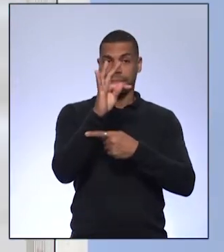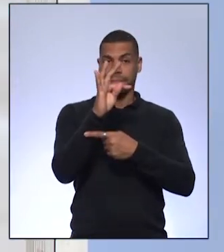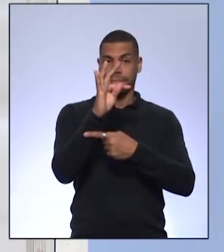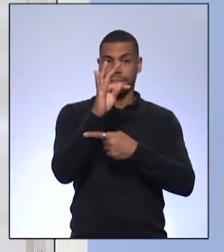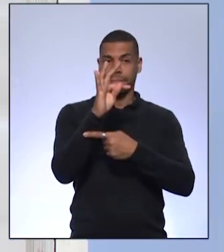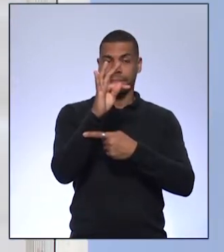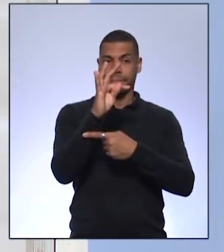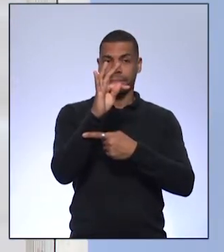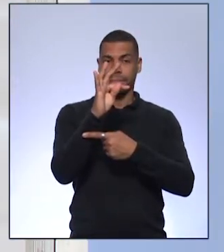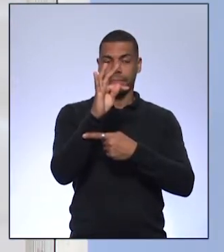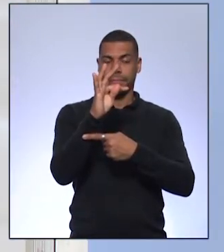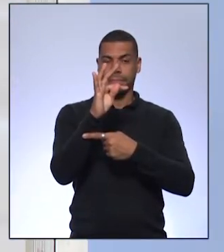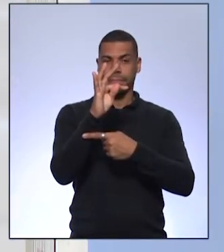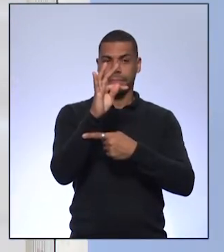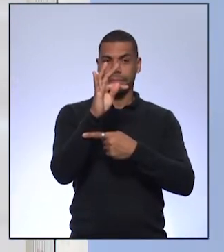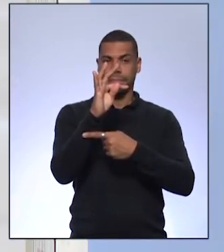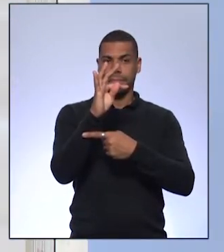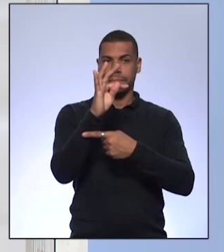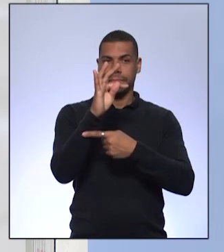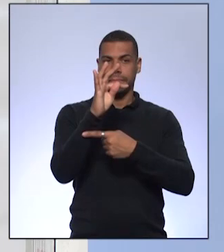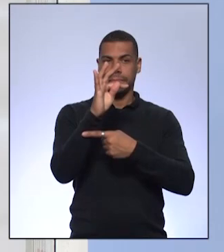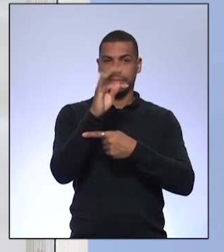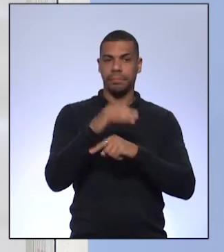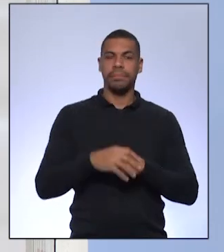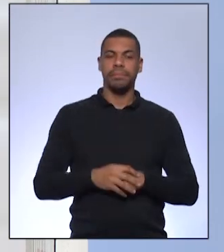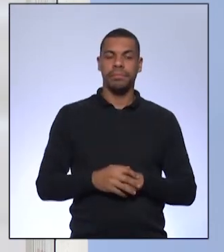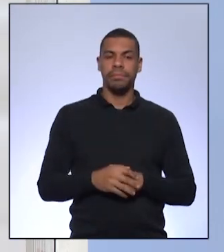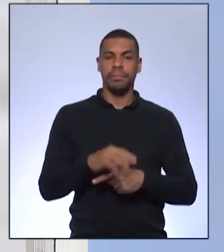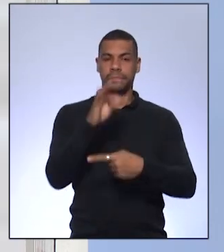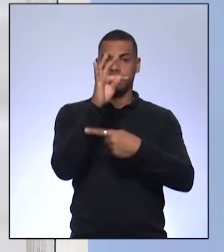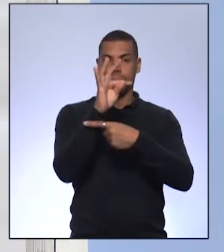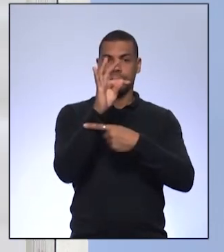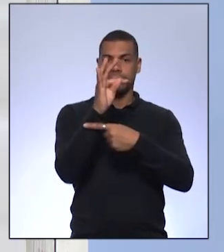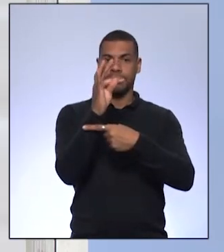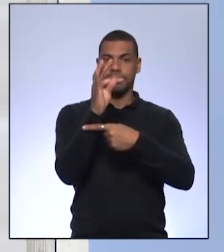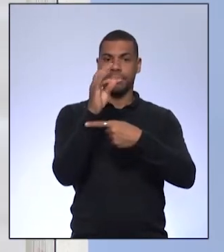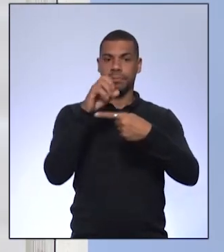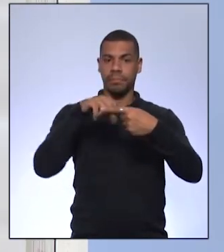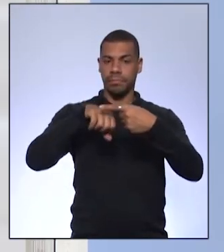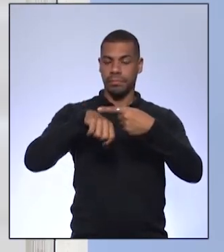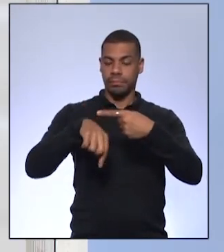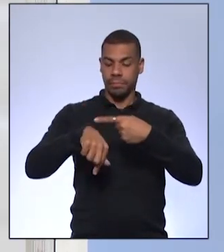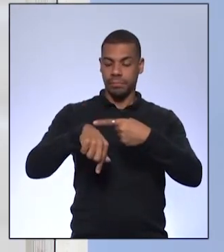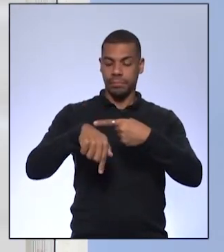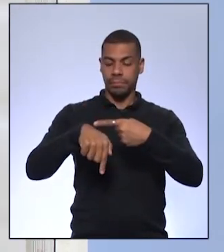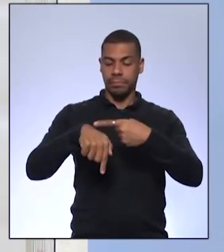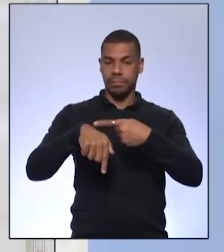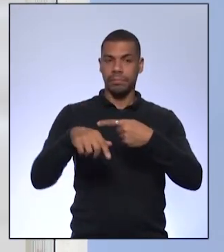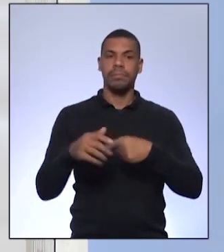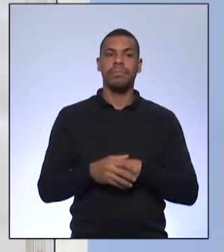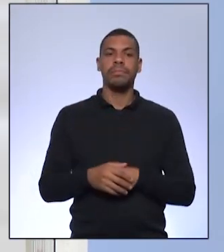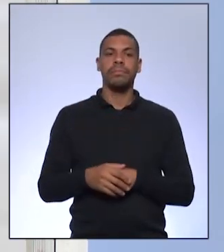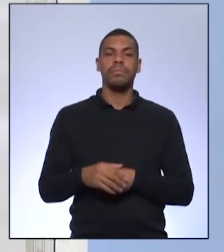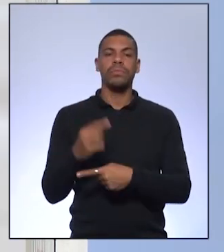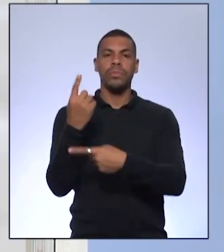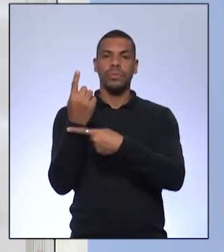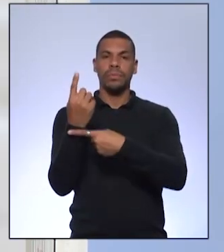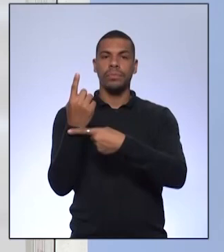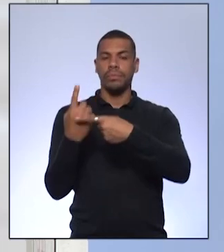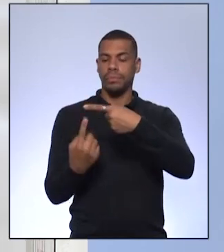aqui. É o contrário, né? Tudo bem? T está para quê? Assim como 1 está para quem?